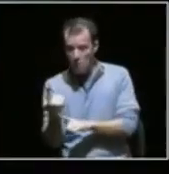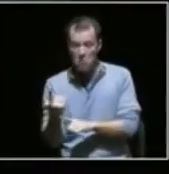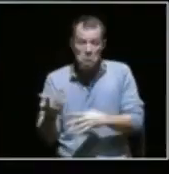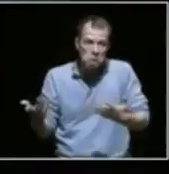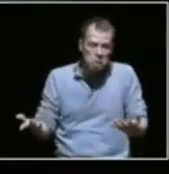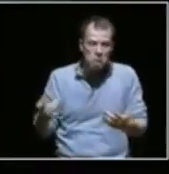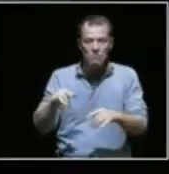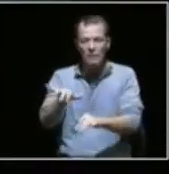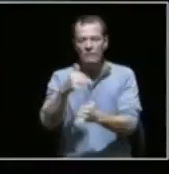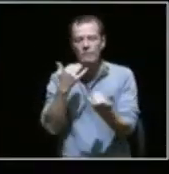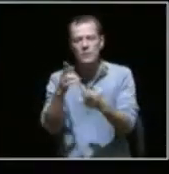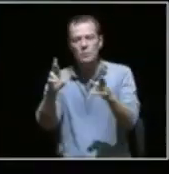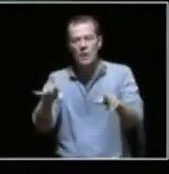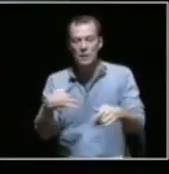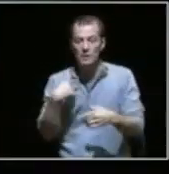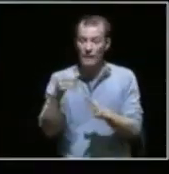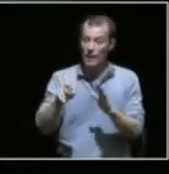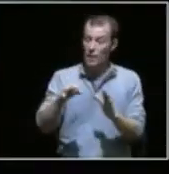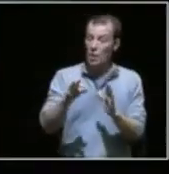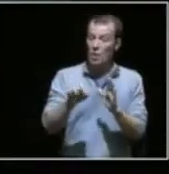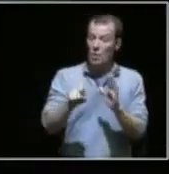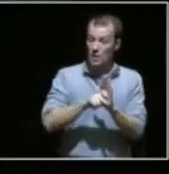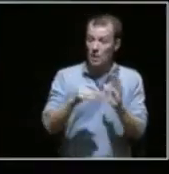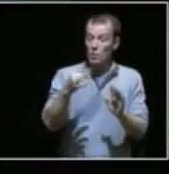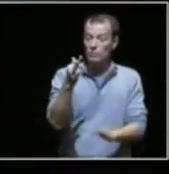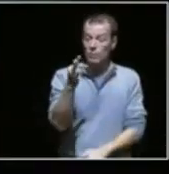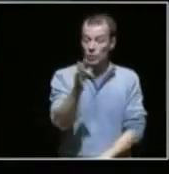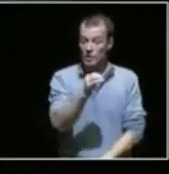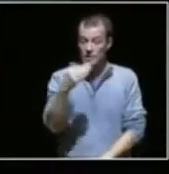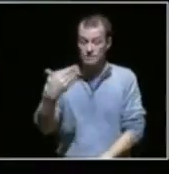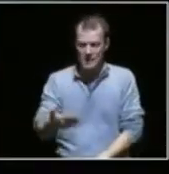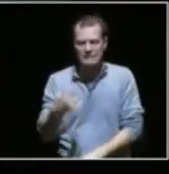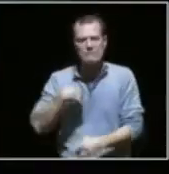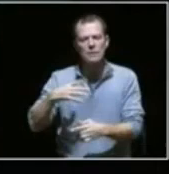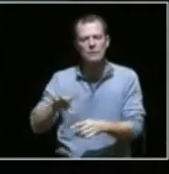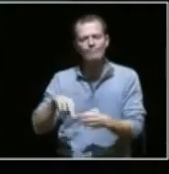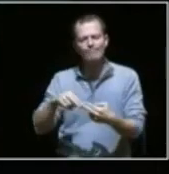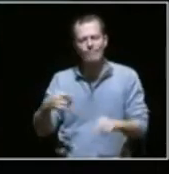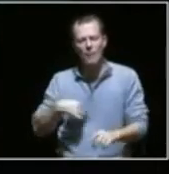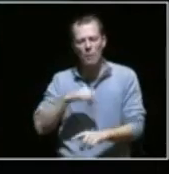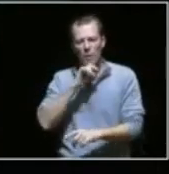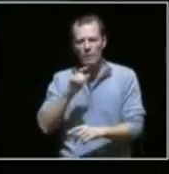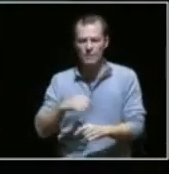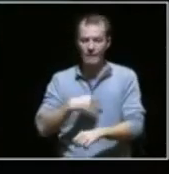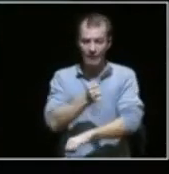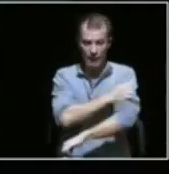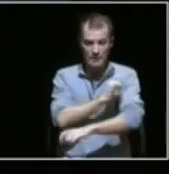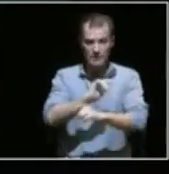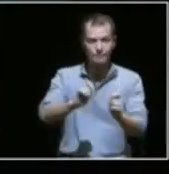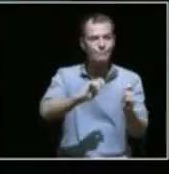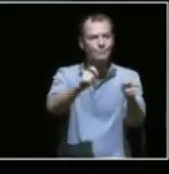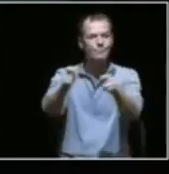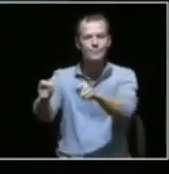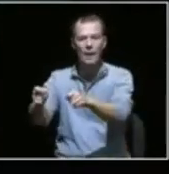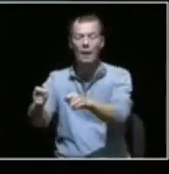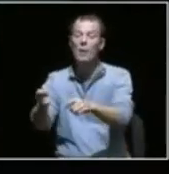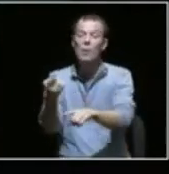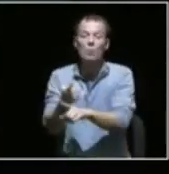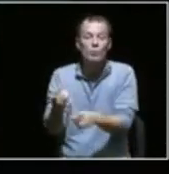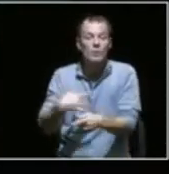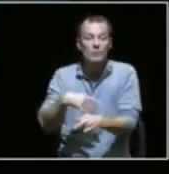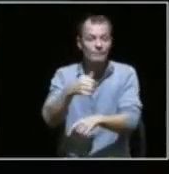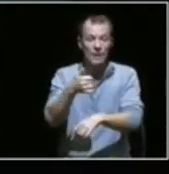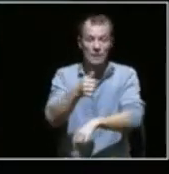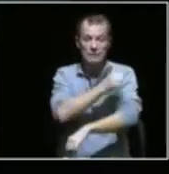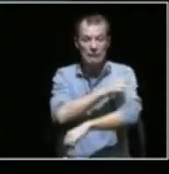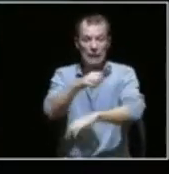Felizmente, encontra-se também previsto no artigo 41º que o município pode decidir afetar habitações que venham a vagar por